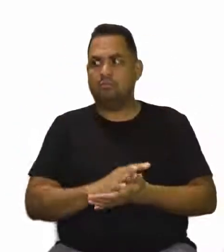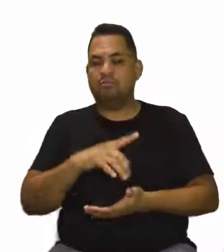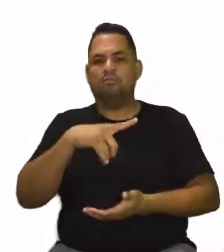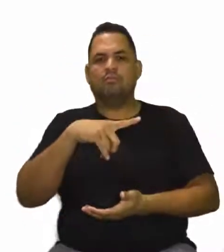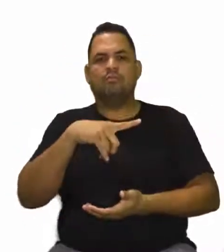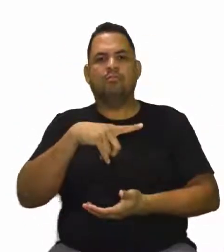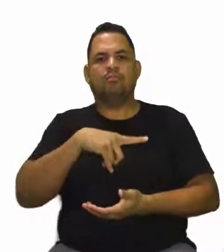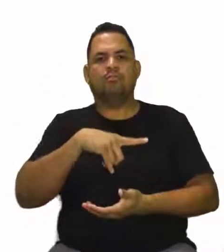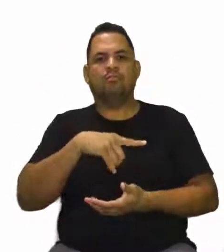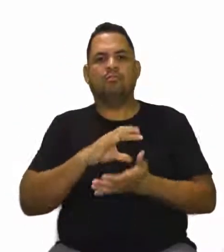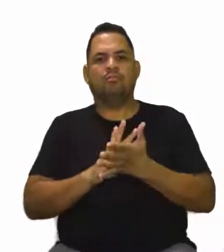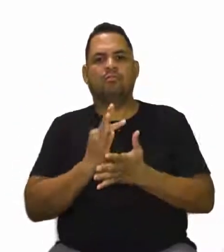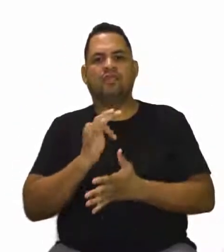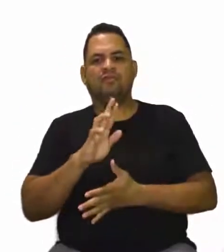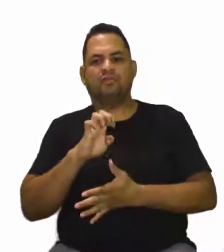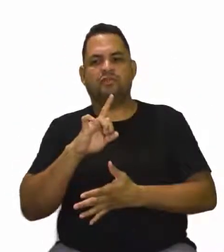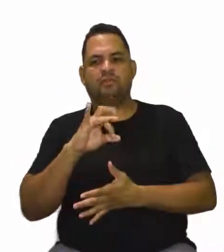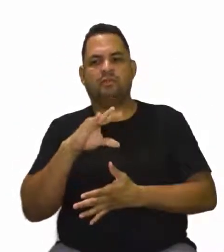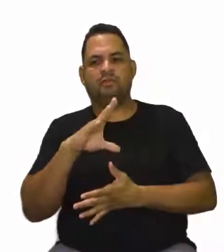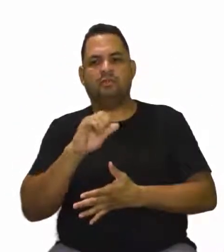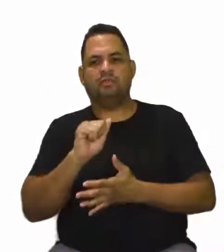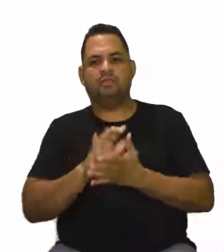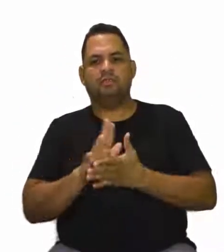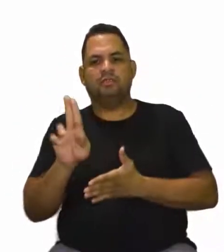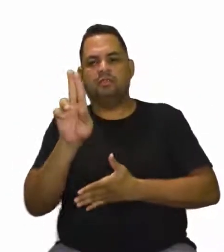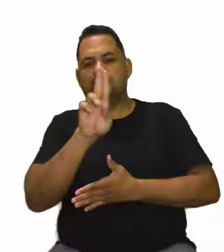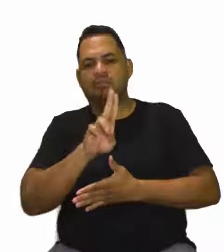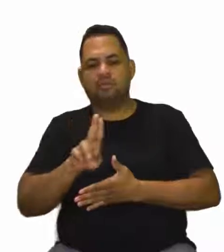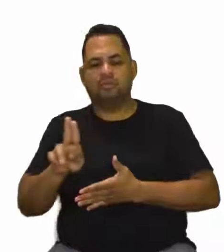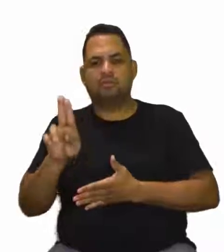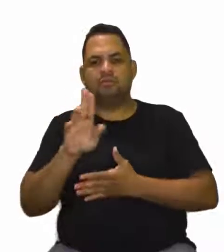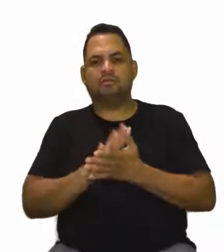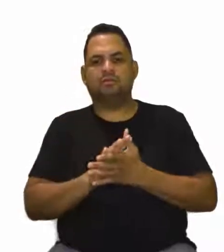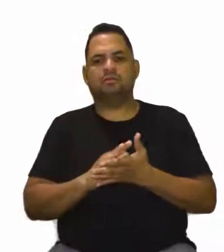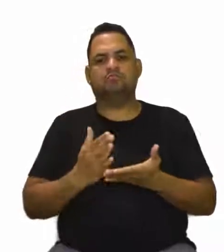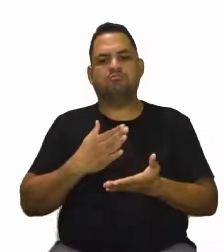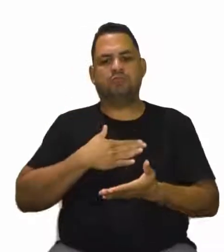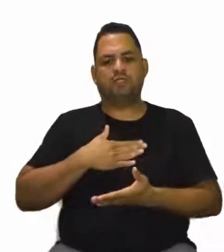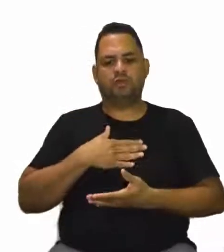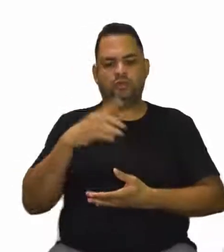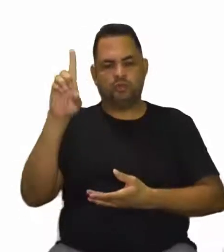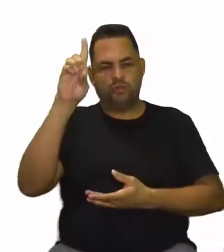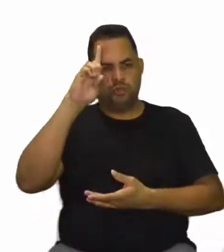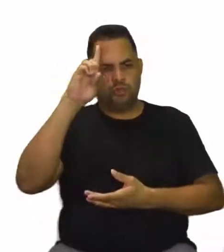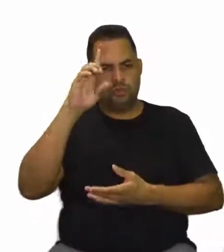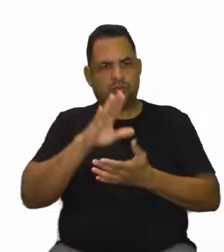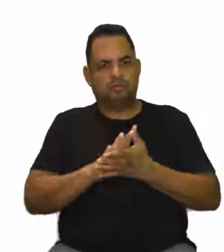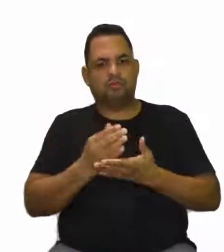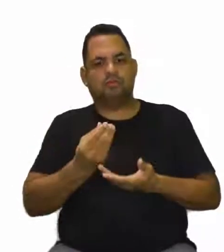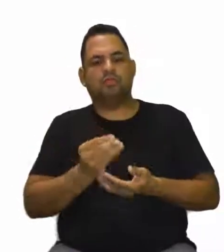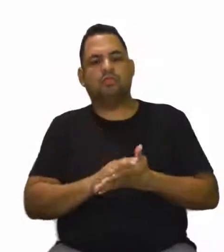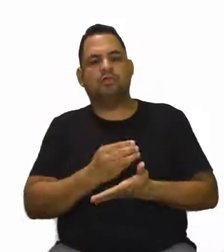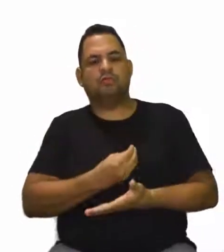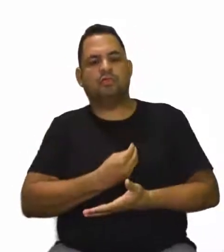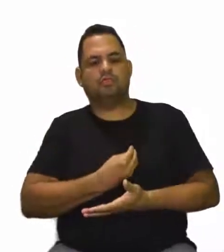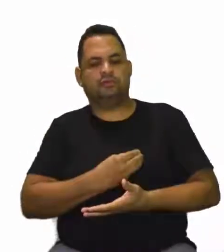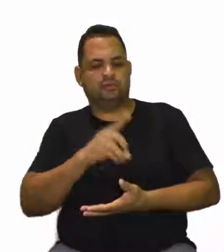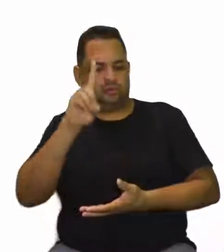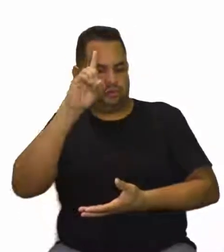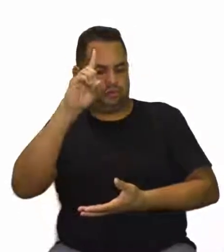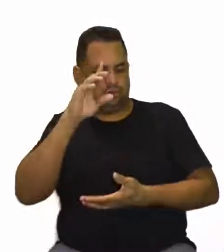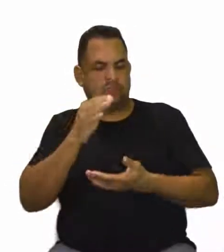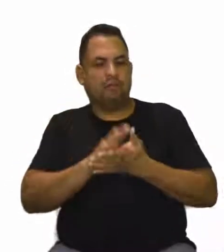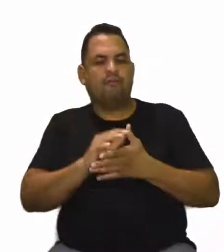de funcionabilidade, de aplicabilidade no meu cotidiano, nas atividades da minha vida diária, do